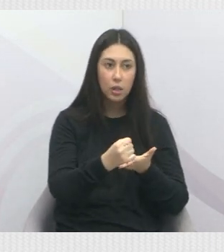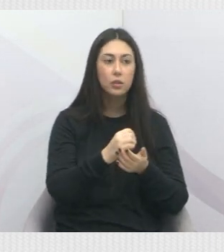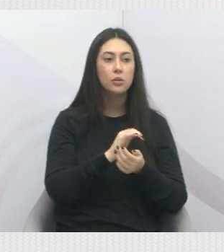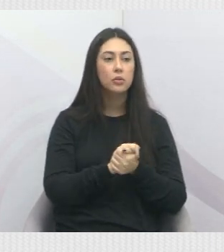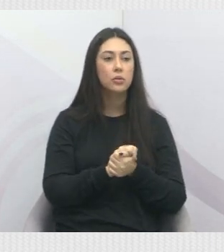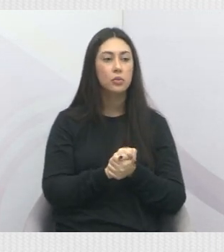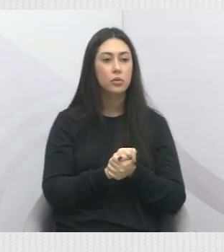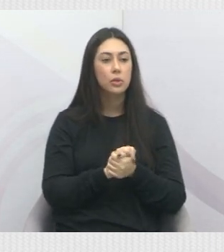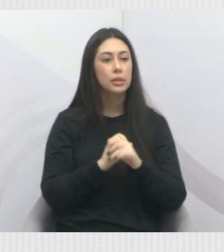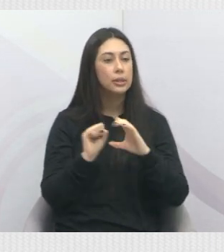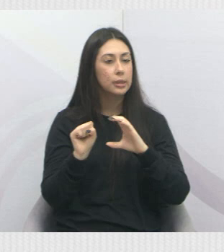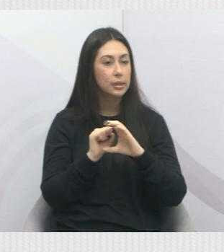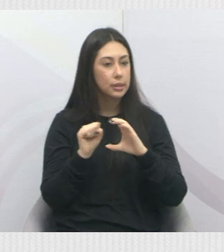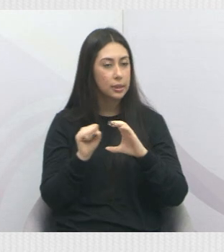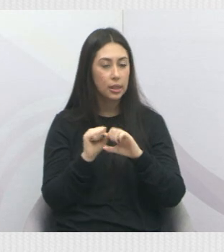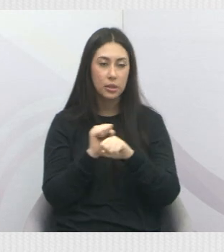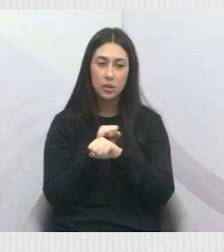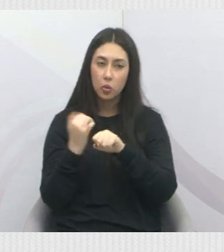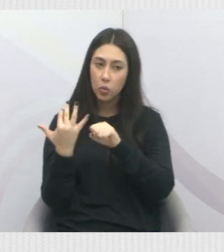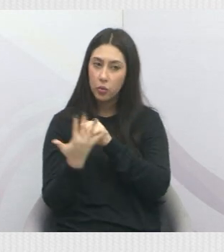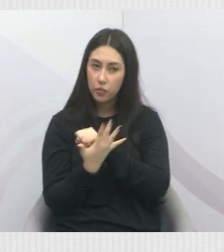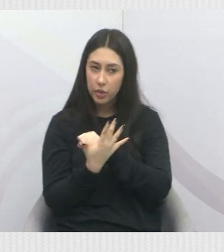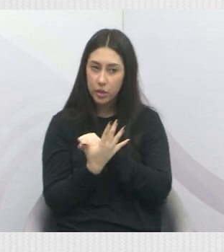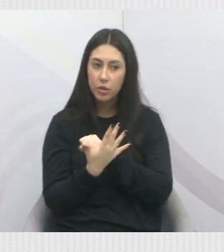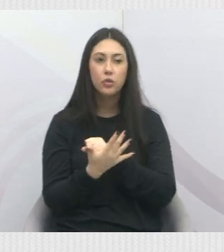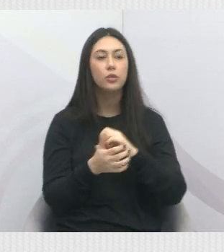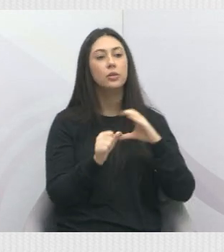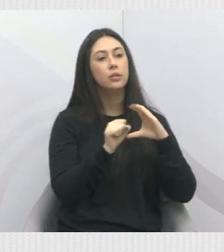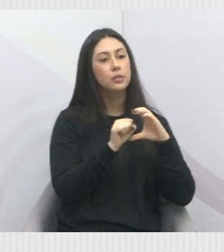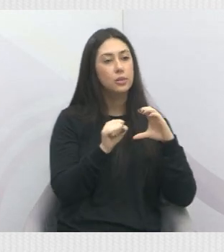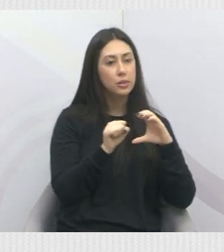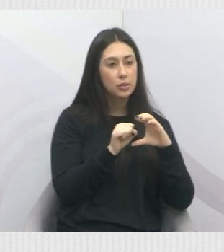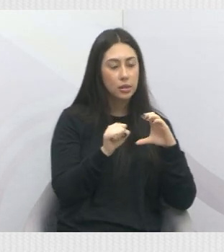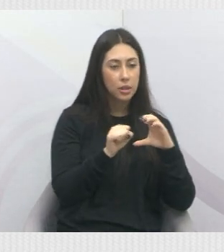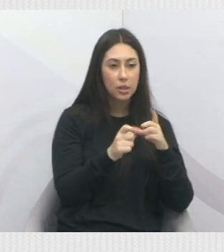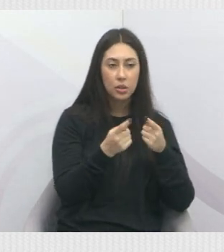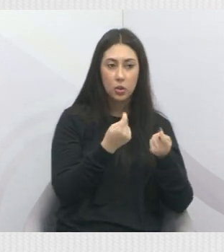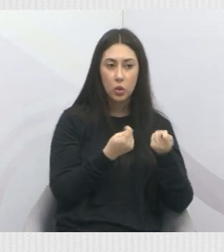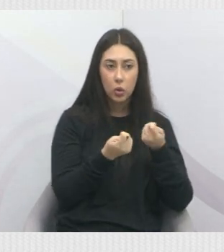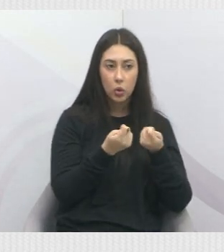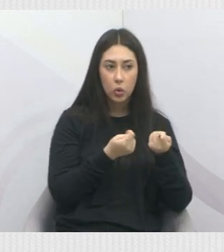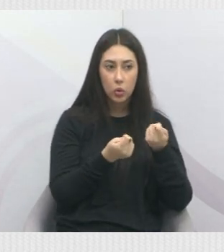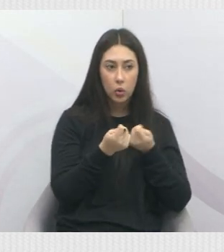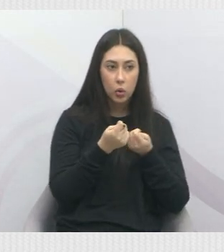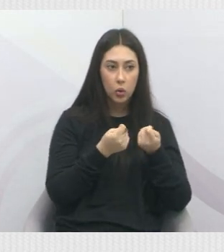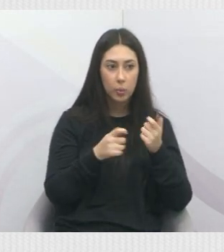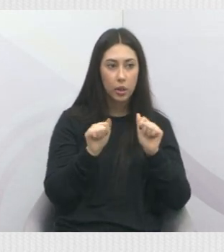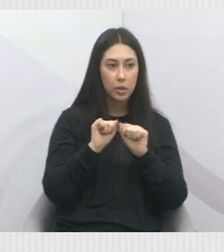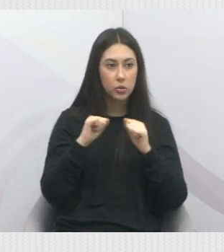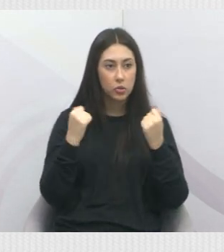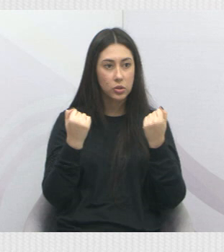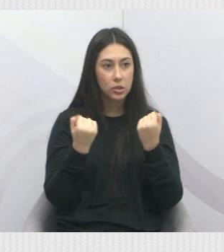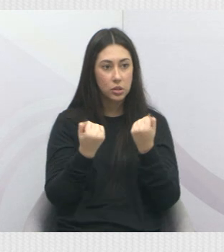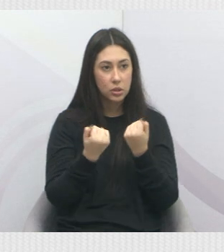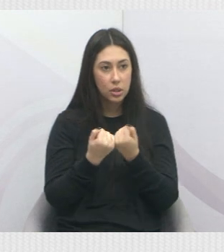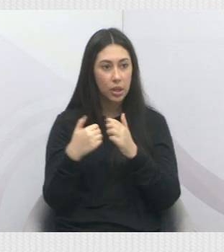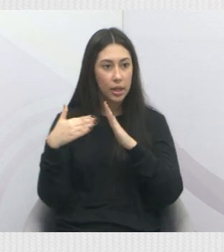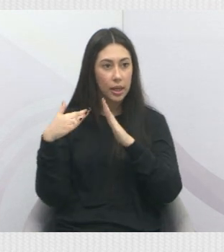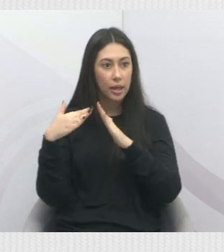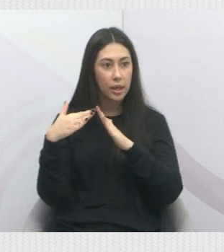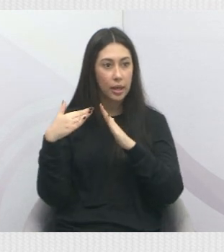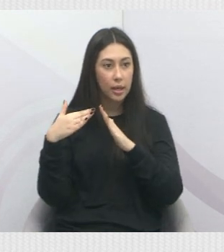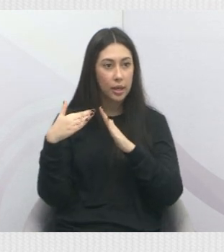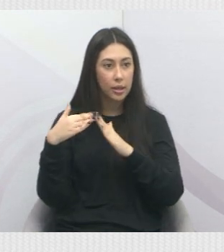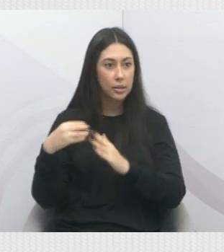de Misericórdia Jacareí Covid, Santa Casa de Misericórdia Subvenção Econômica, Associação Casa Fonte da Vida,